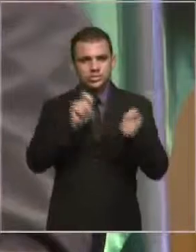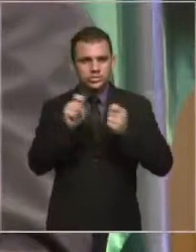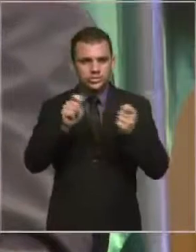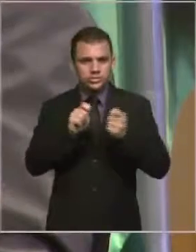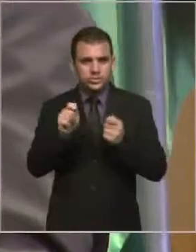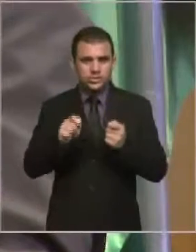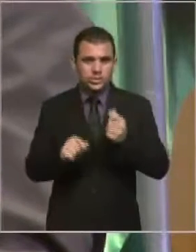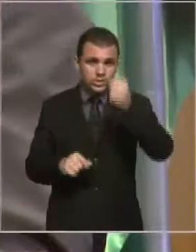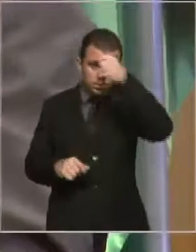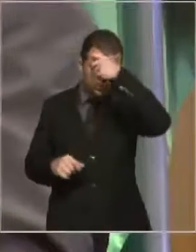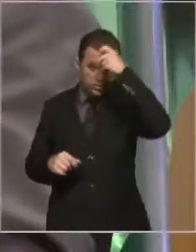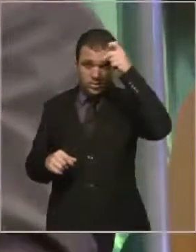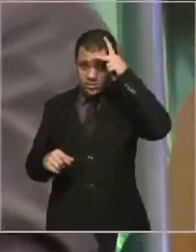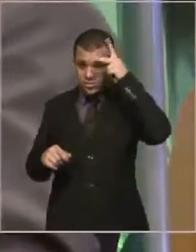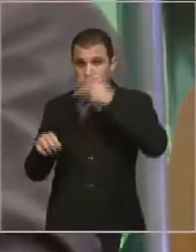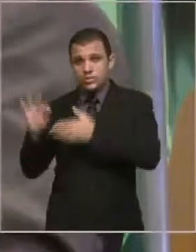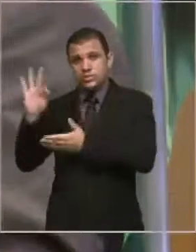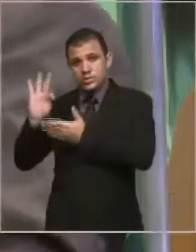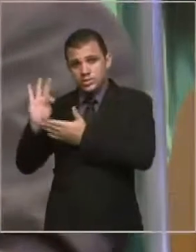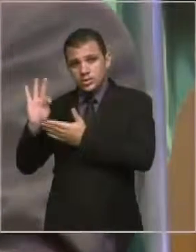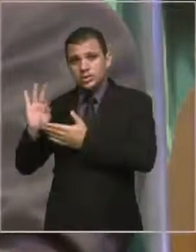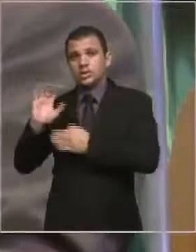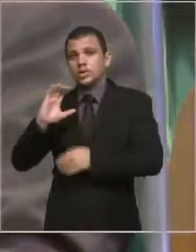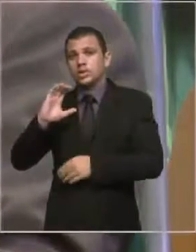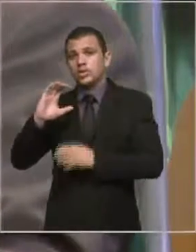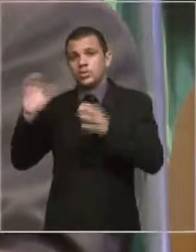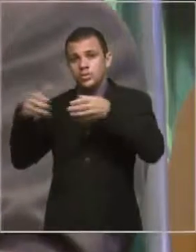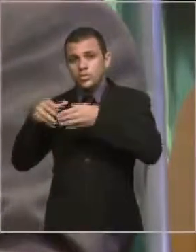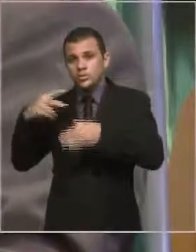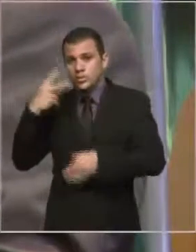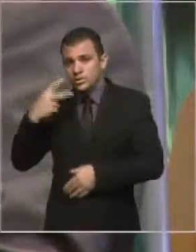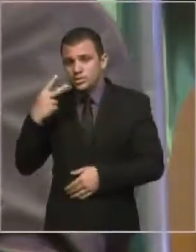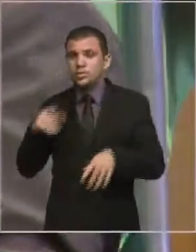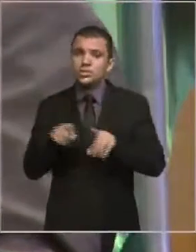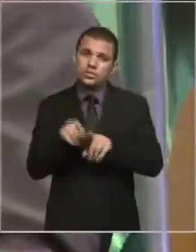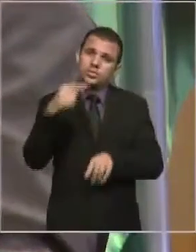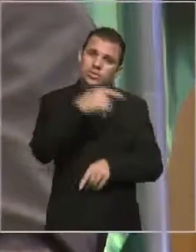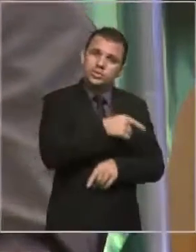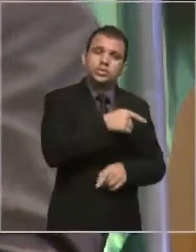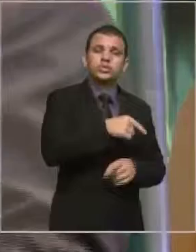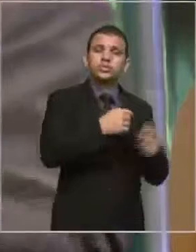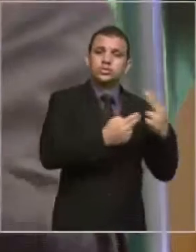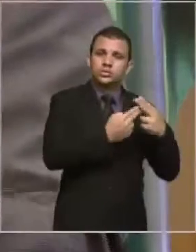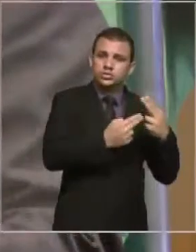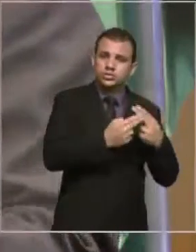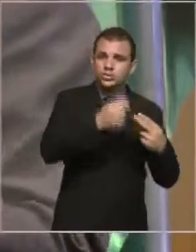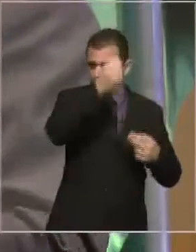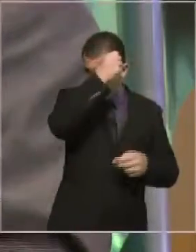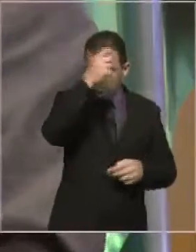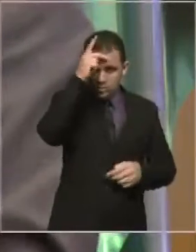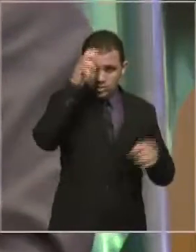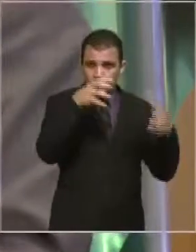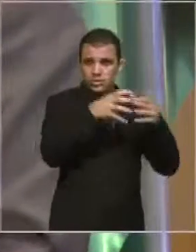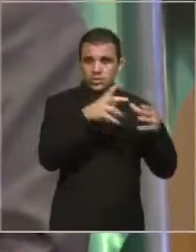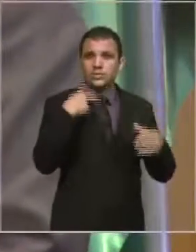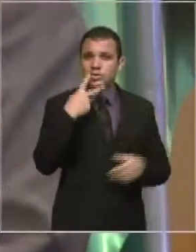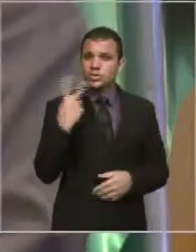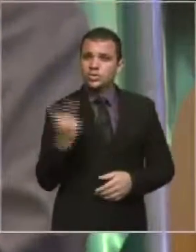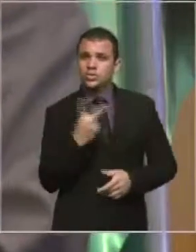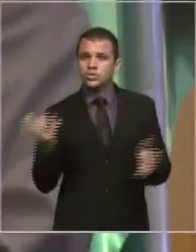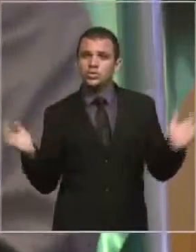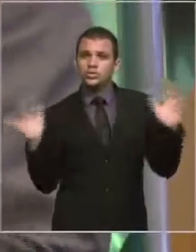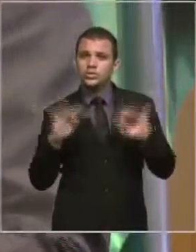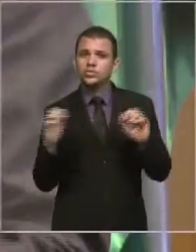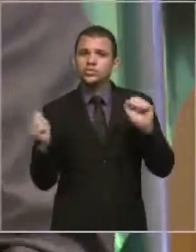de Timon, a Câmara de Vereadores de Teresina participaram também da solenidade. No mês seguinte, em outubro, a Câmara de Timon